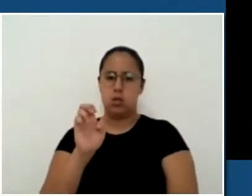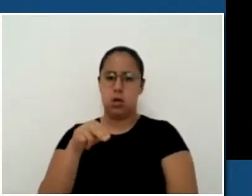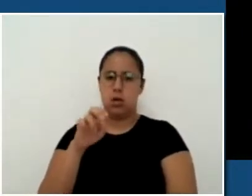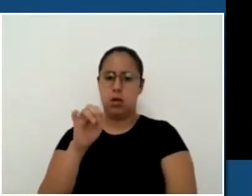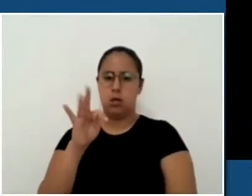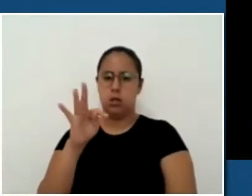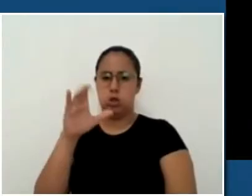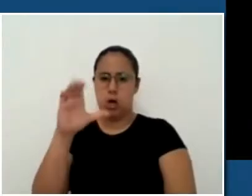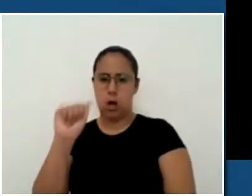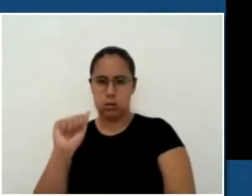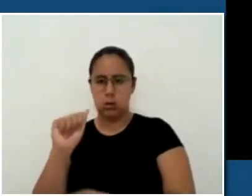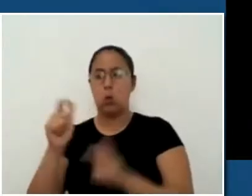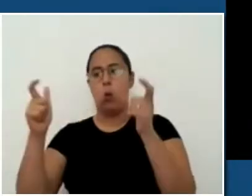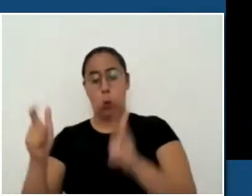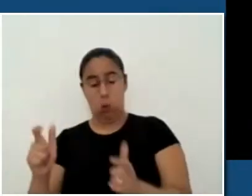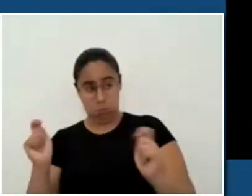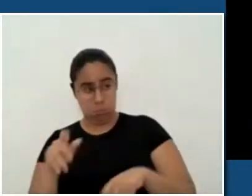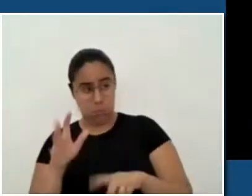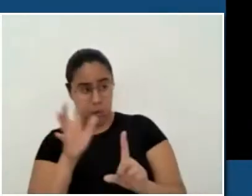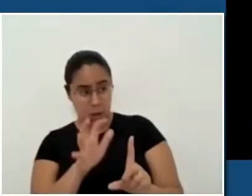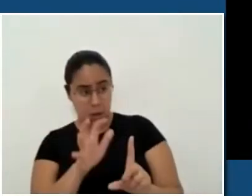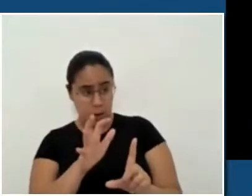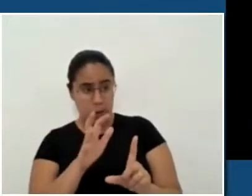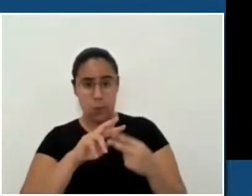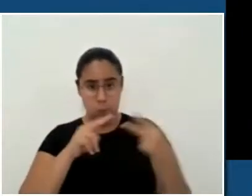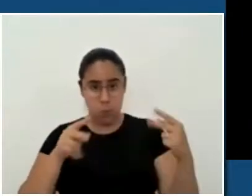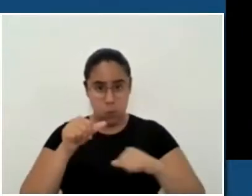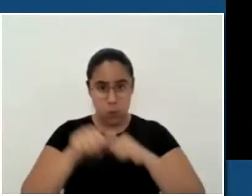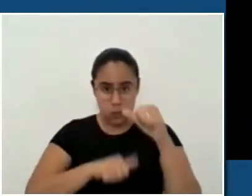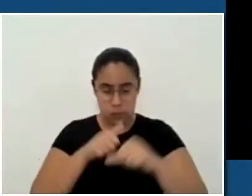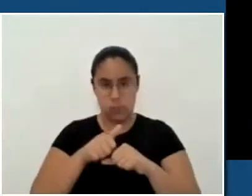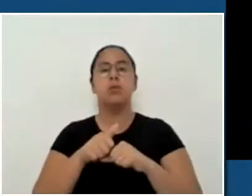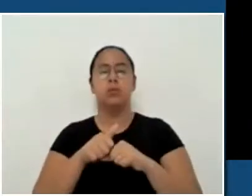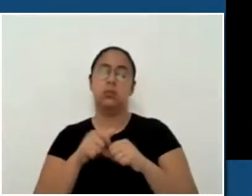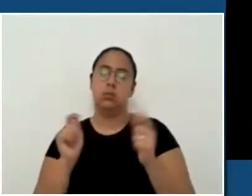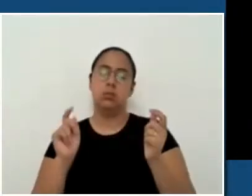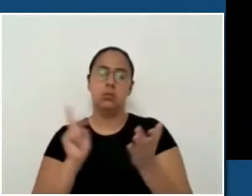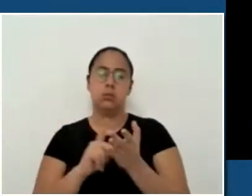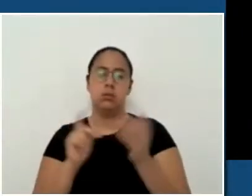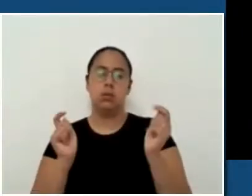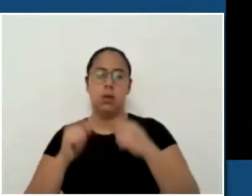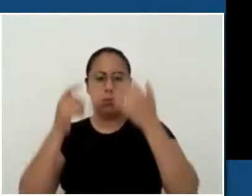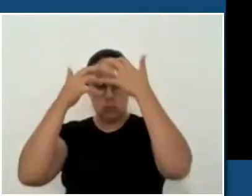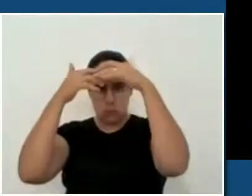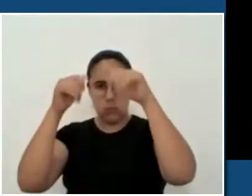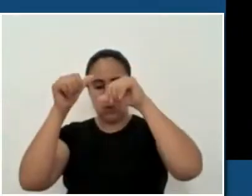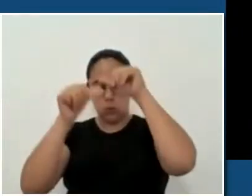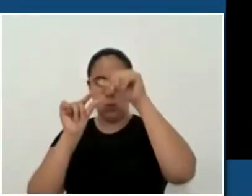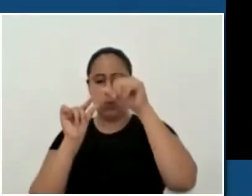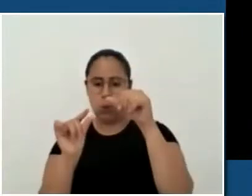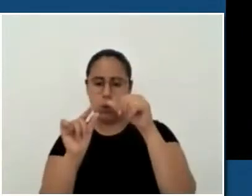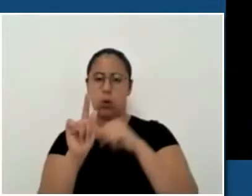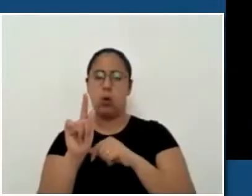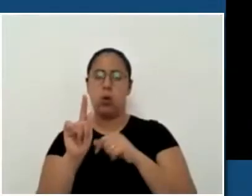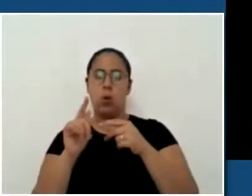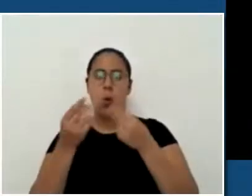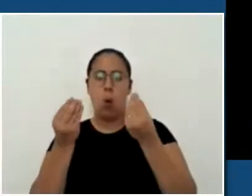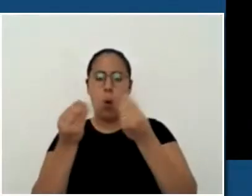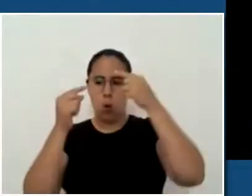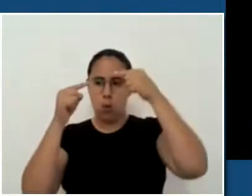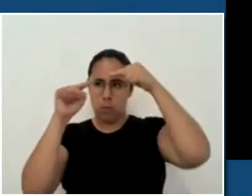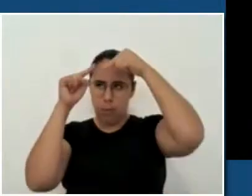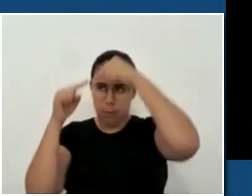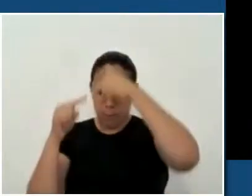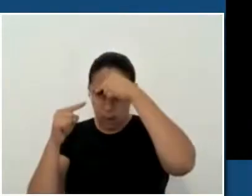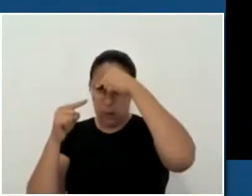de desenvolvimento do cérebro e alterando gênese de neurônios, sinapses principalmente,